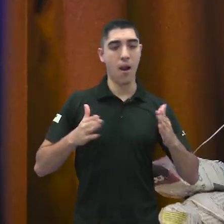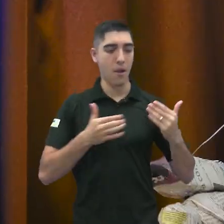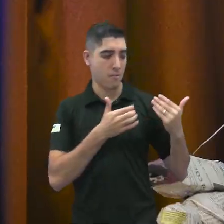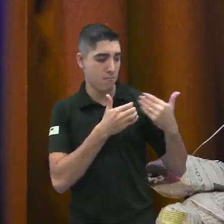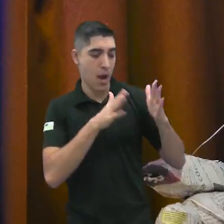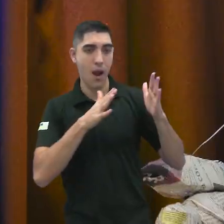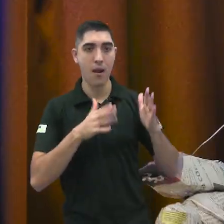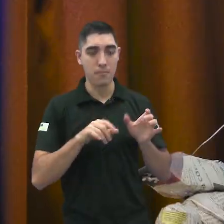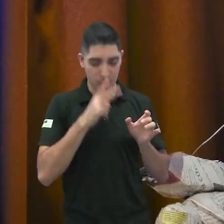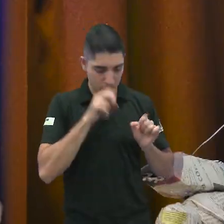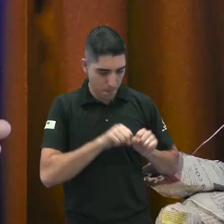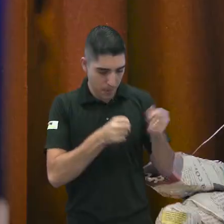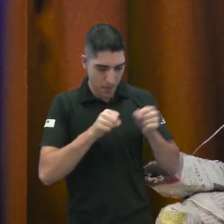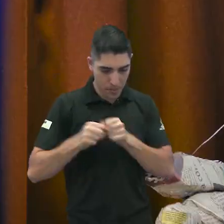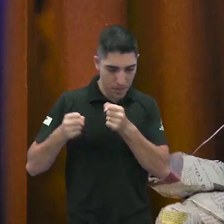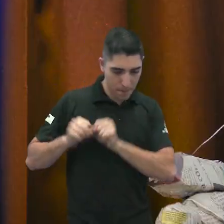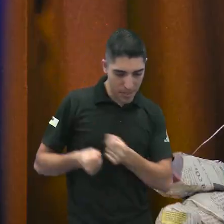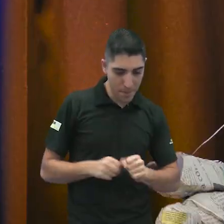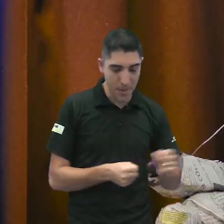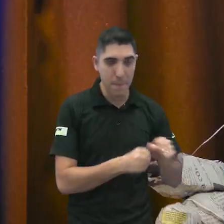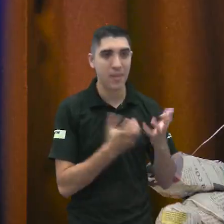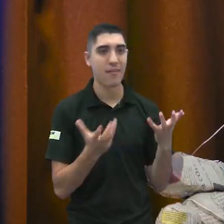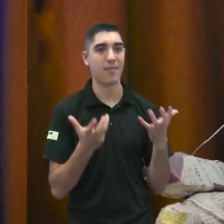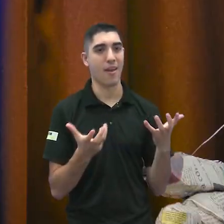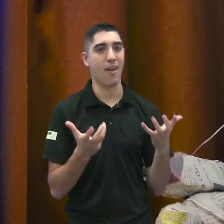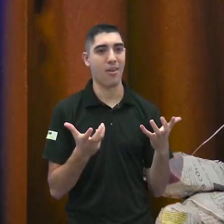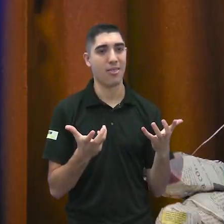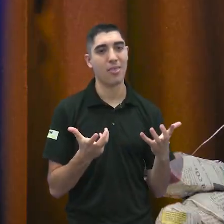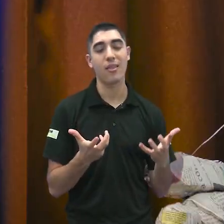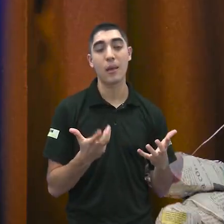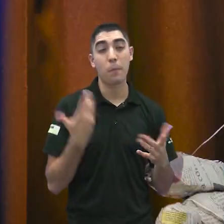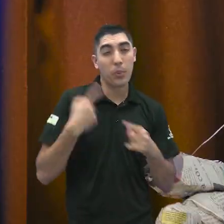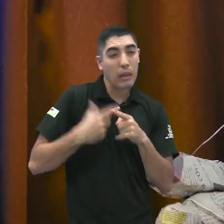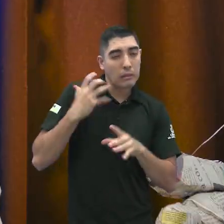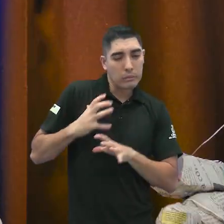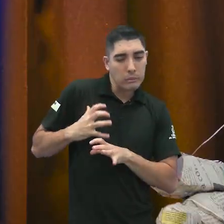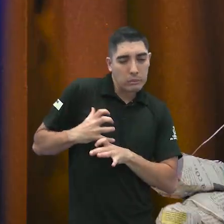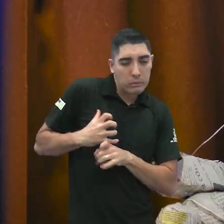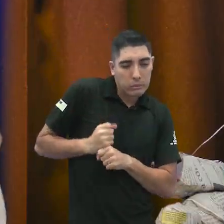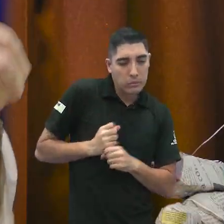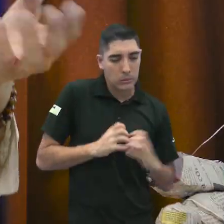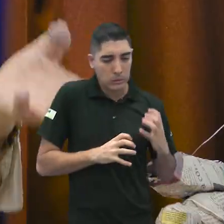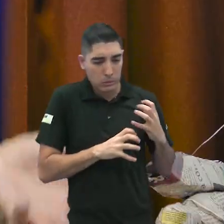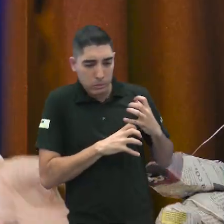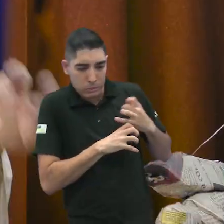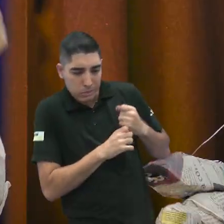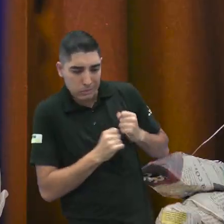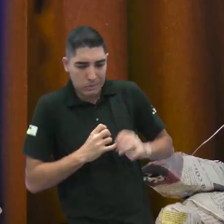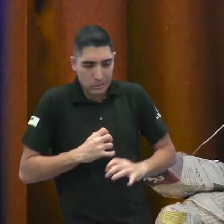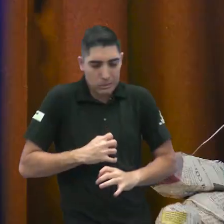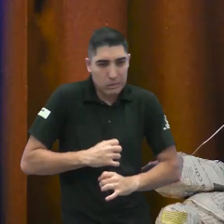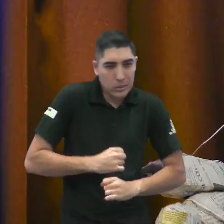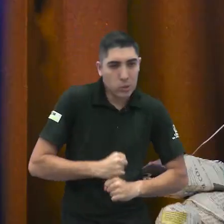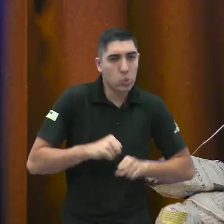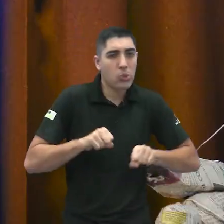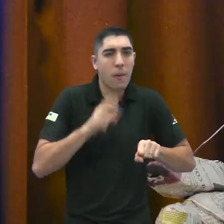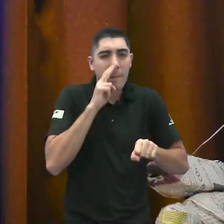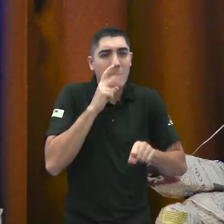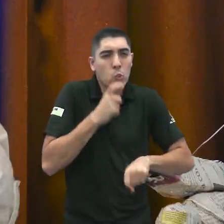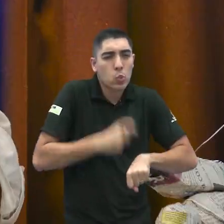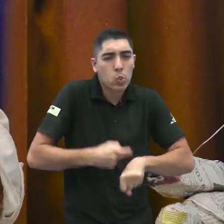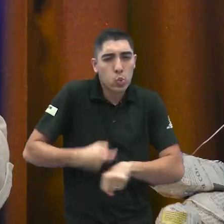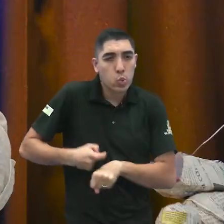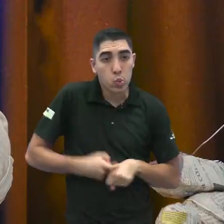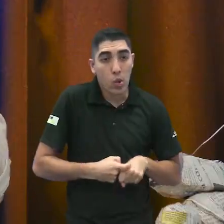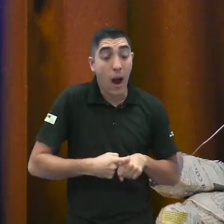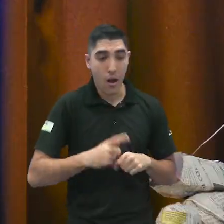vai soltar o que ela prendeu. Então, naquele processo de corporificação da arte,